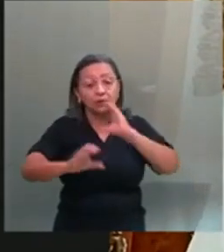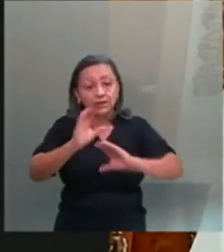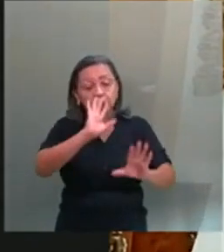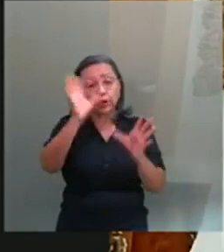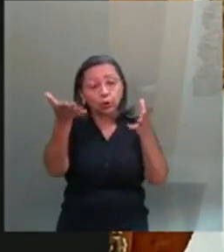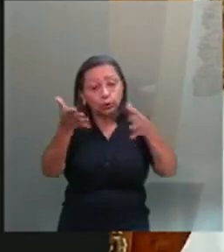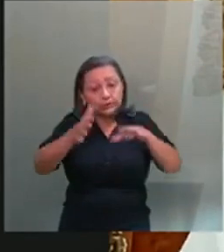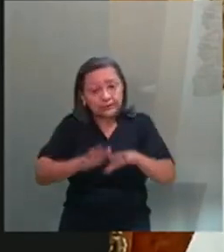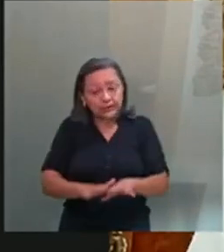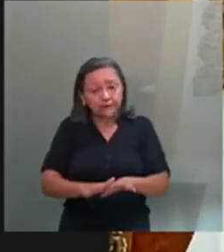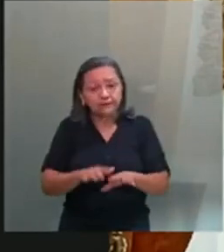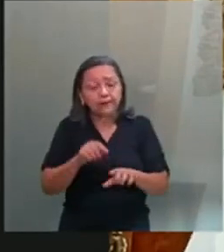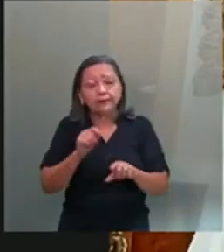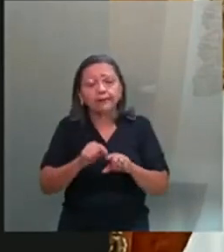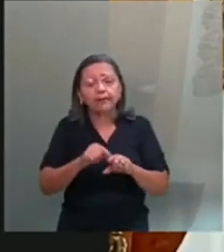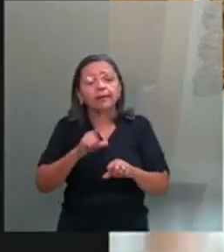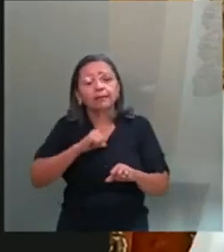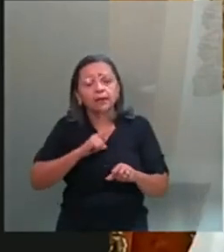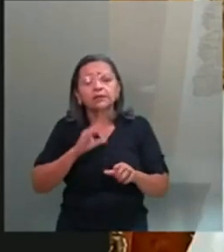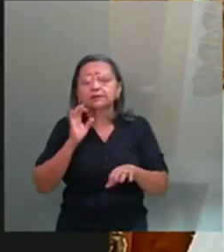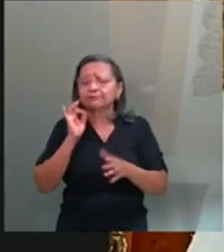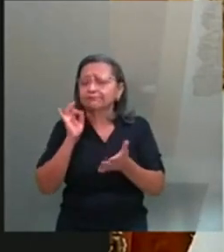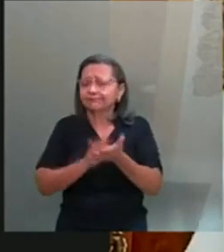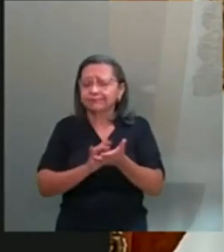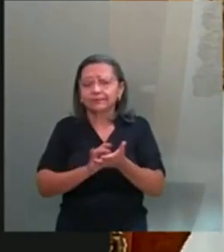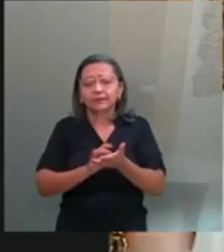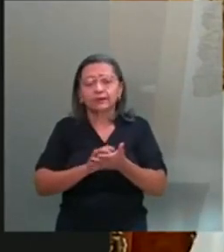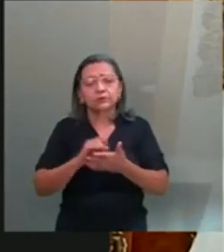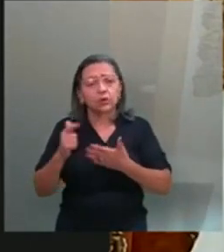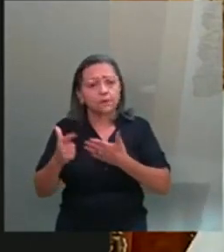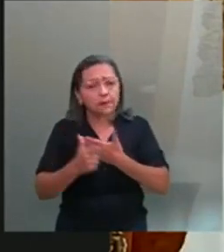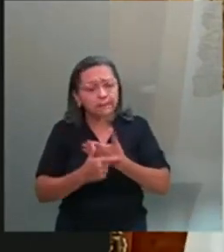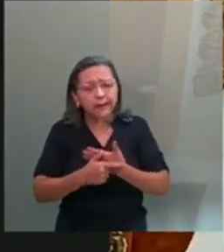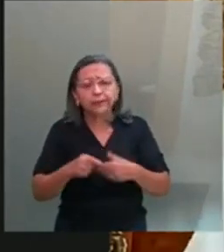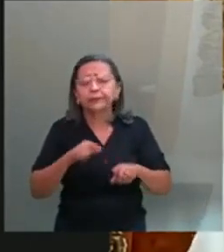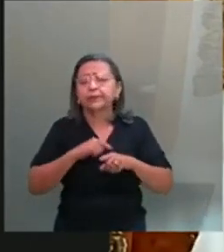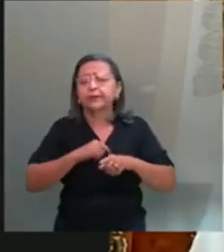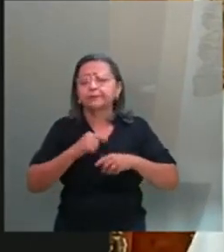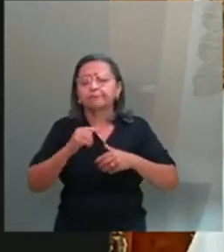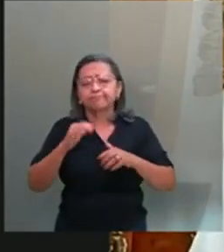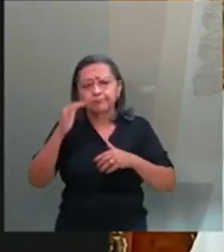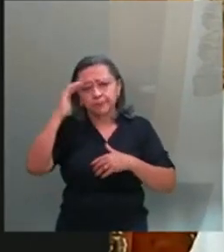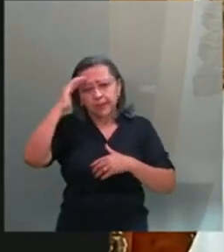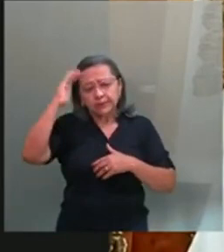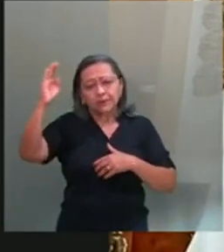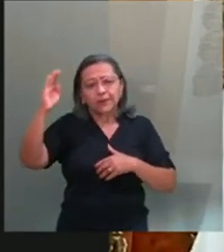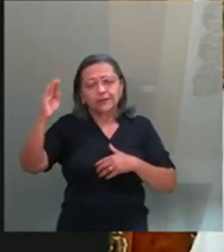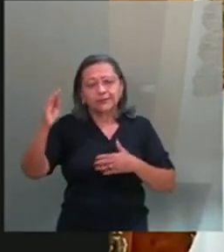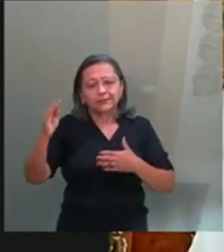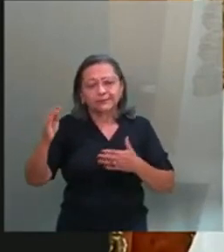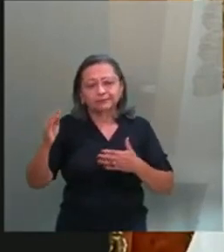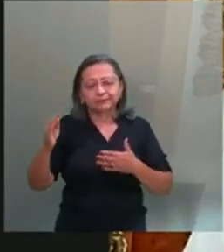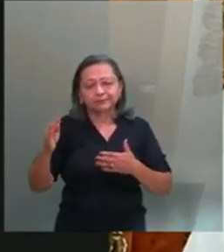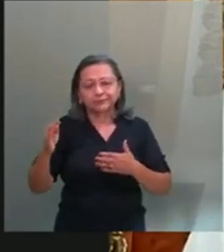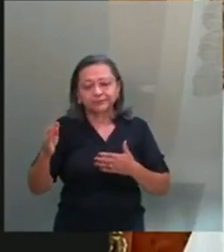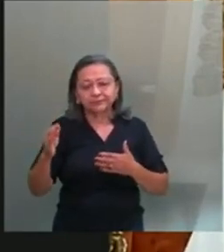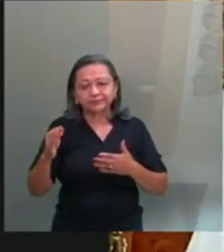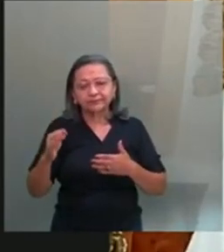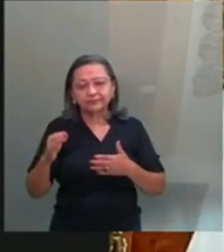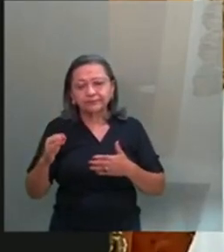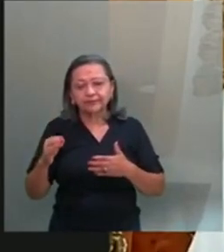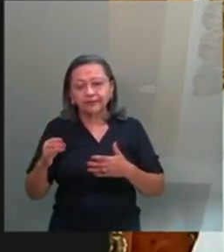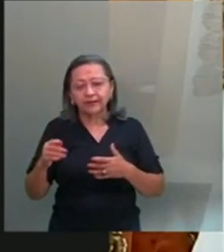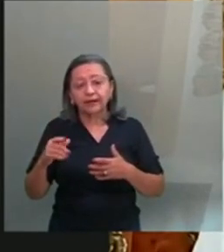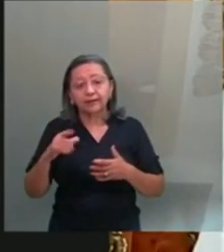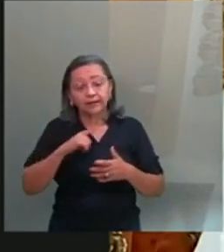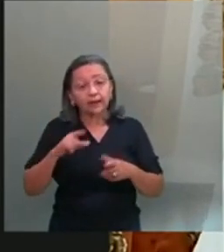que é a rádio, que tem seu magnetismo, tem os seus mistérios e, acima de tudo, senador Carlos Viana, tem